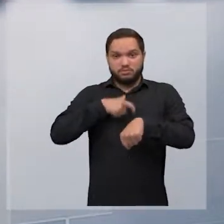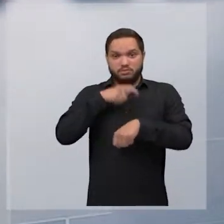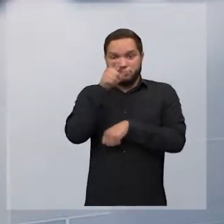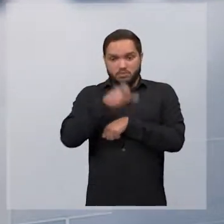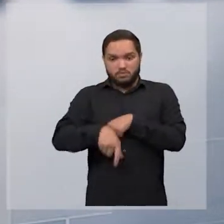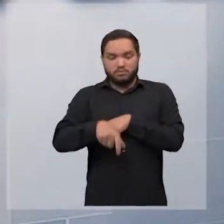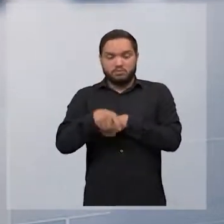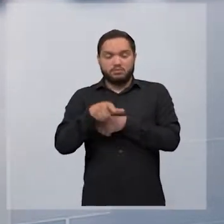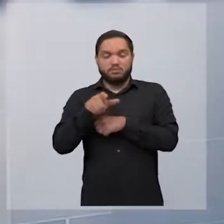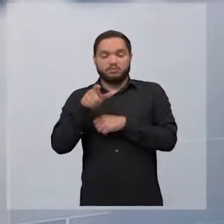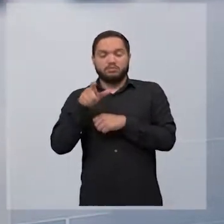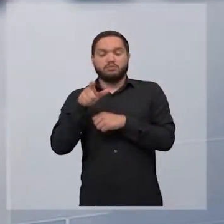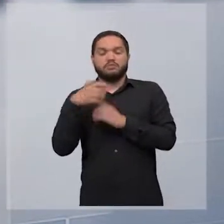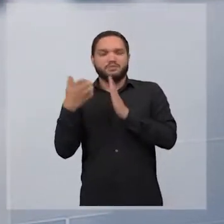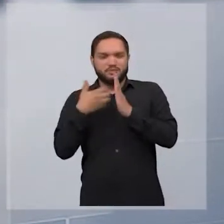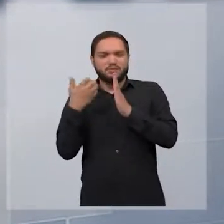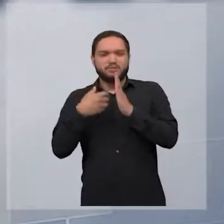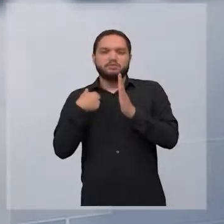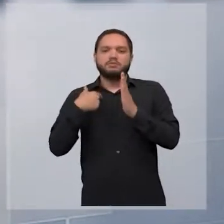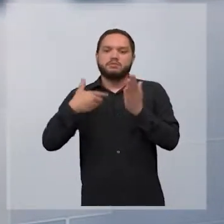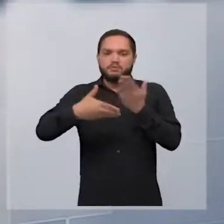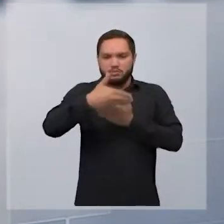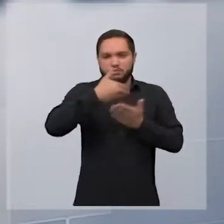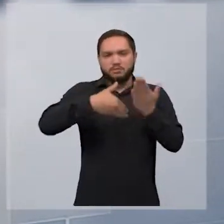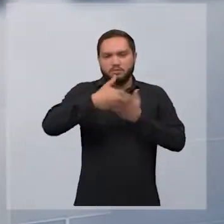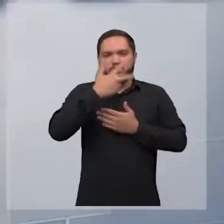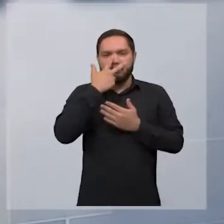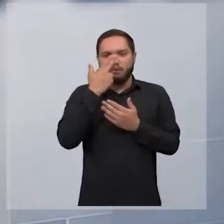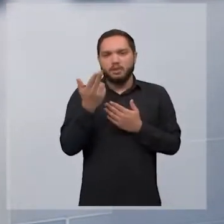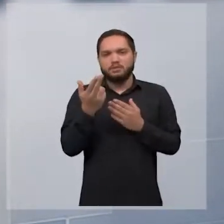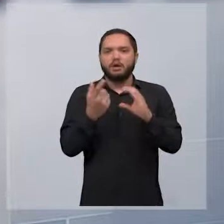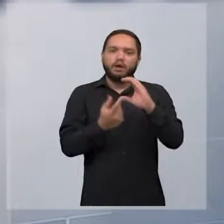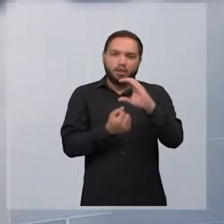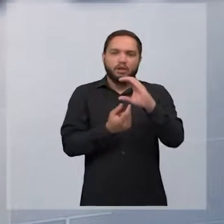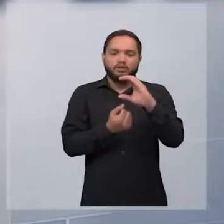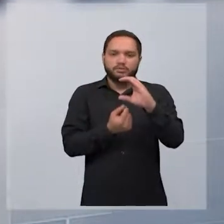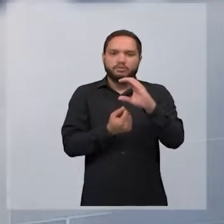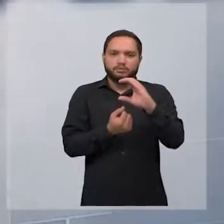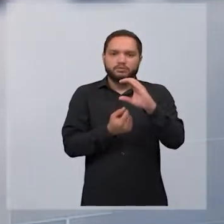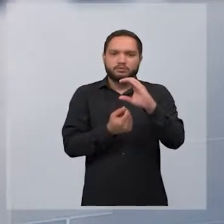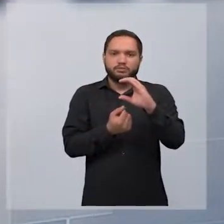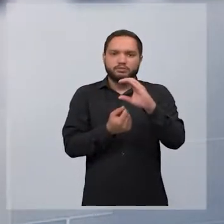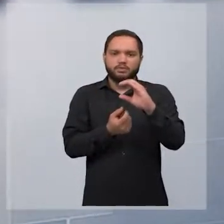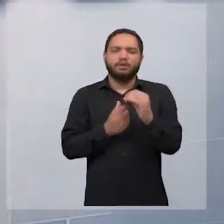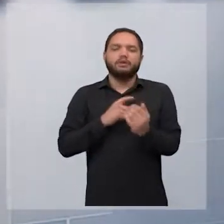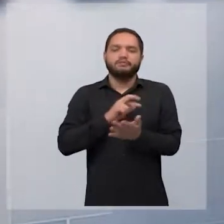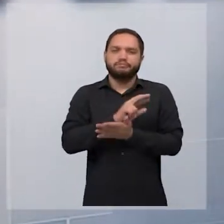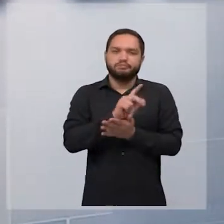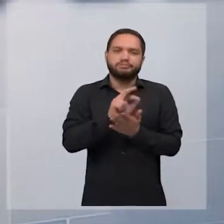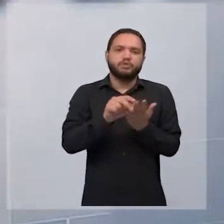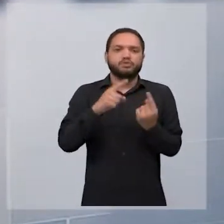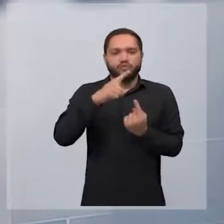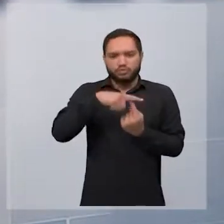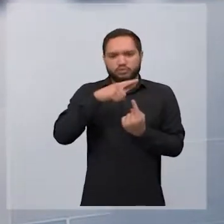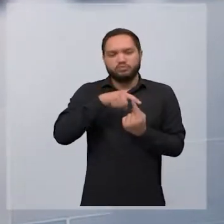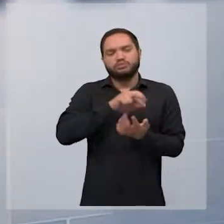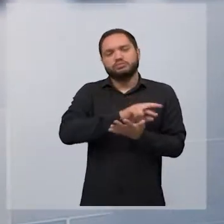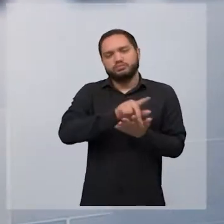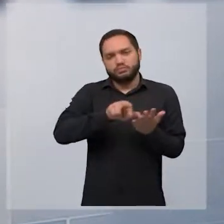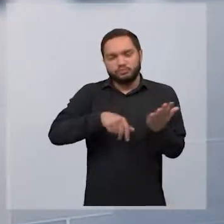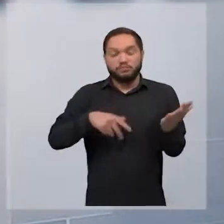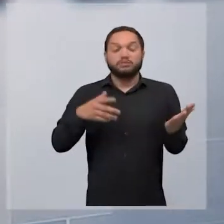se estabeleceu uma relação de consumo. Uhum. E aí nós temos vários números. E eu não tenho dúvida que, para fortalecer esse